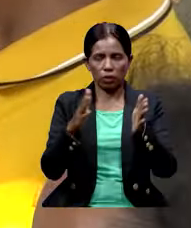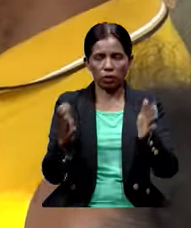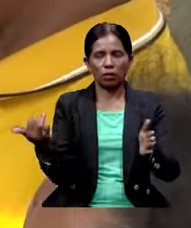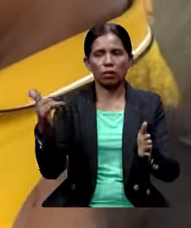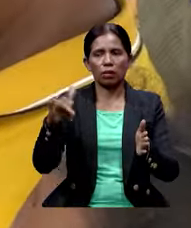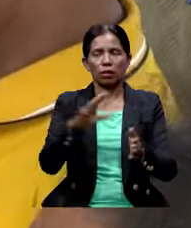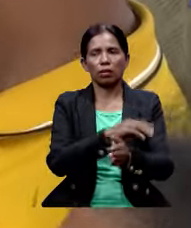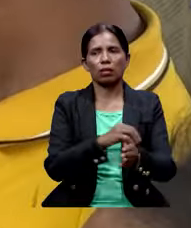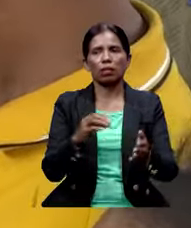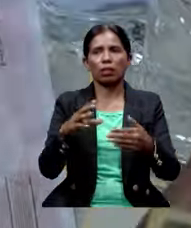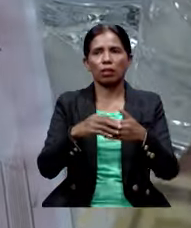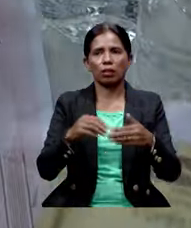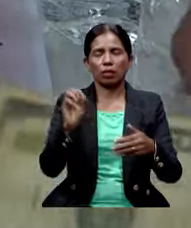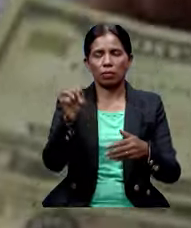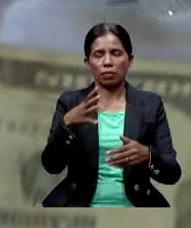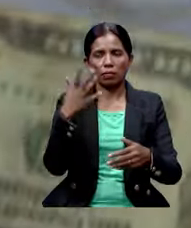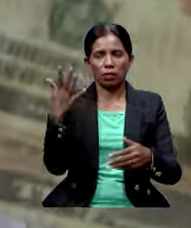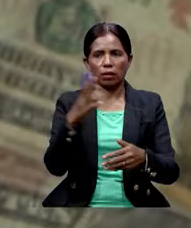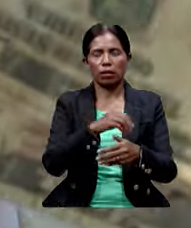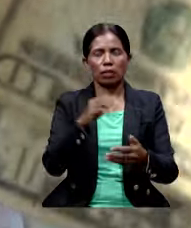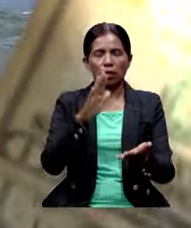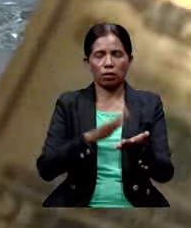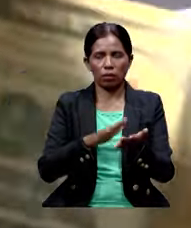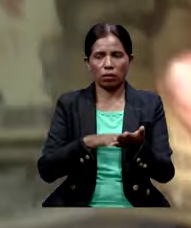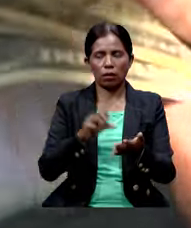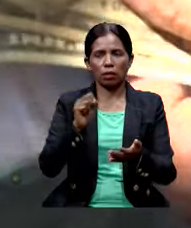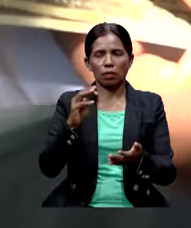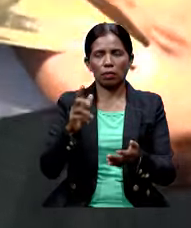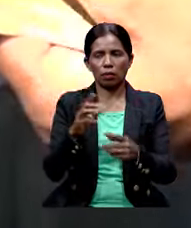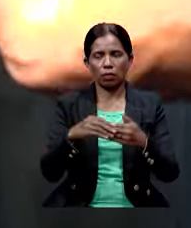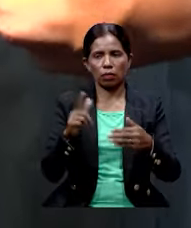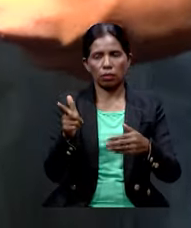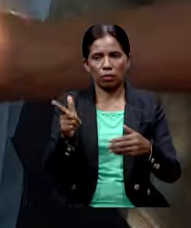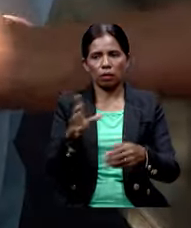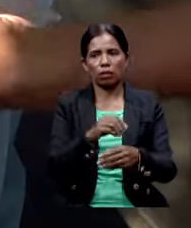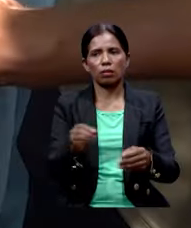ensino primaria dólar sanulu resinhat no ba pre-secundário dólar ruanulu cada